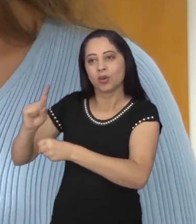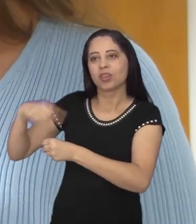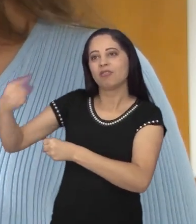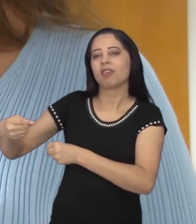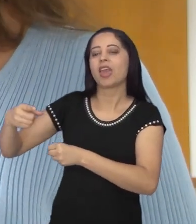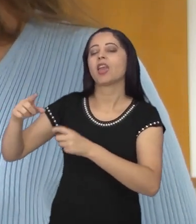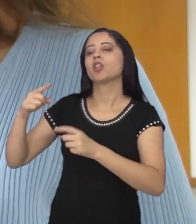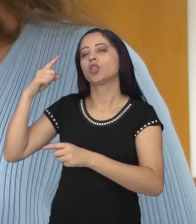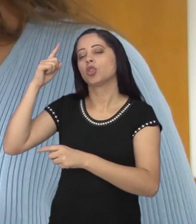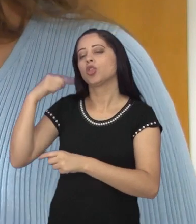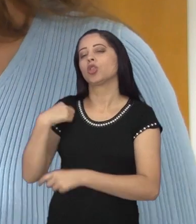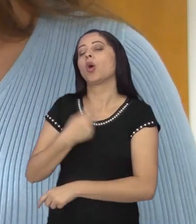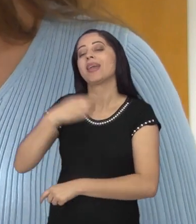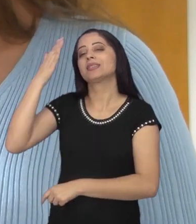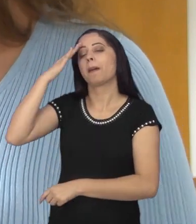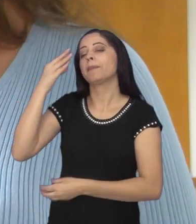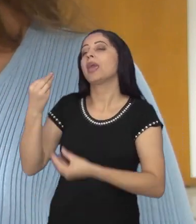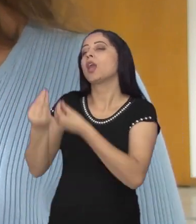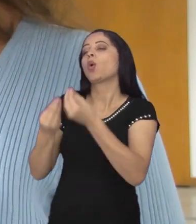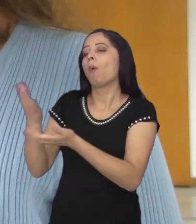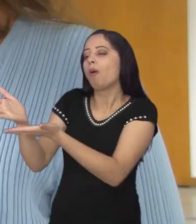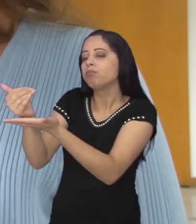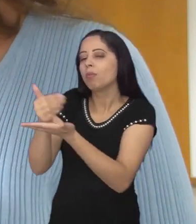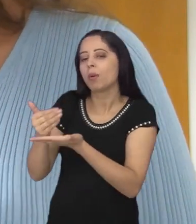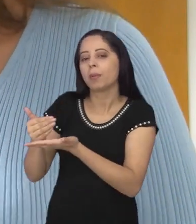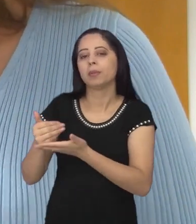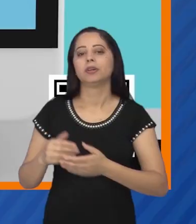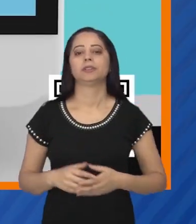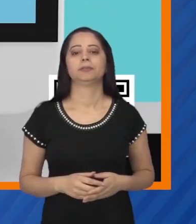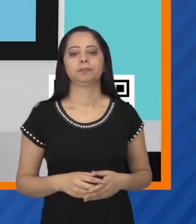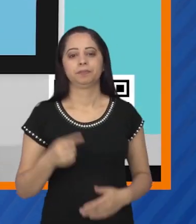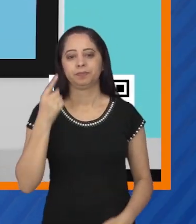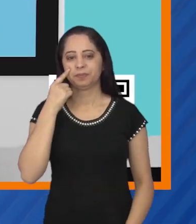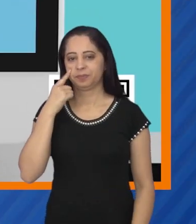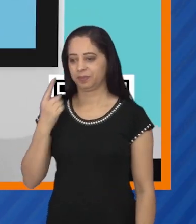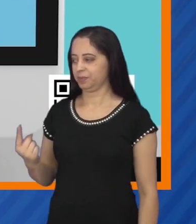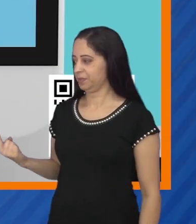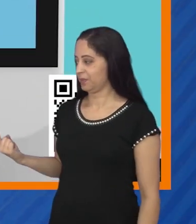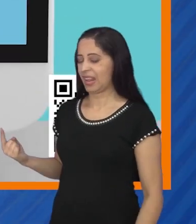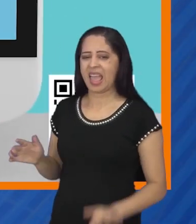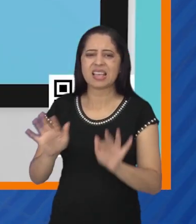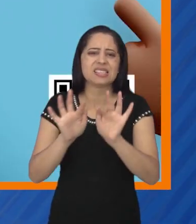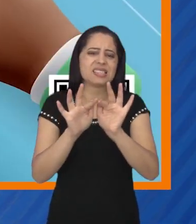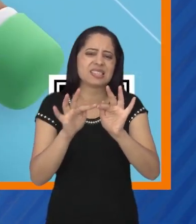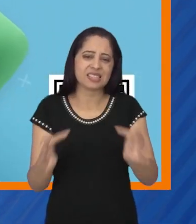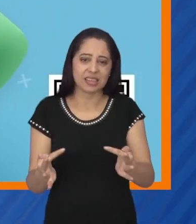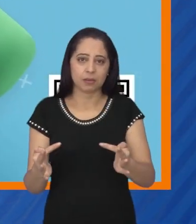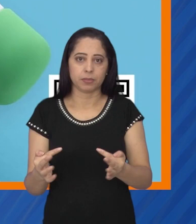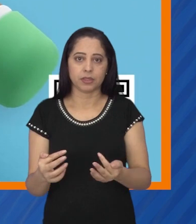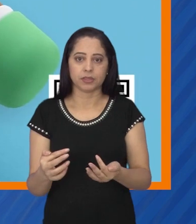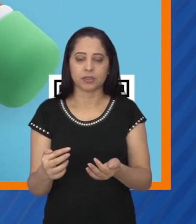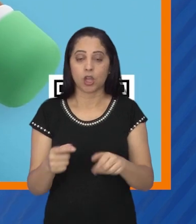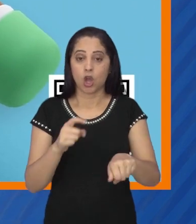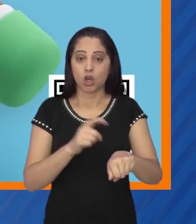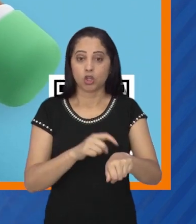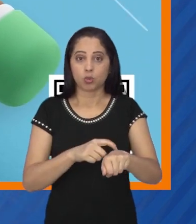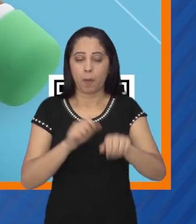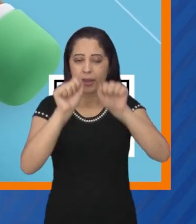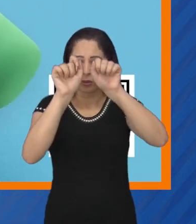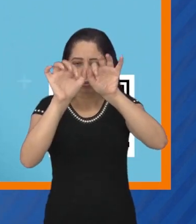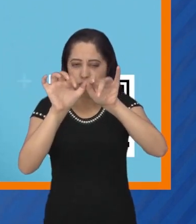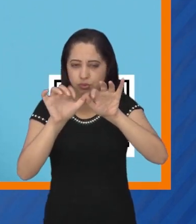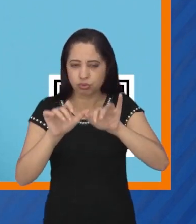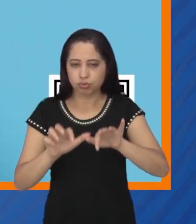vai saber os valores que a gente vai conseguir arrecadar para esse ano. Fazer a doação é muito simples. No momento de